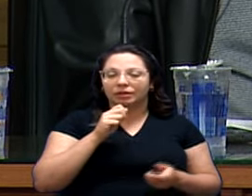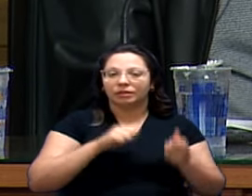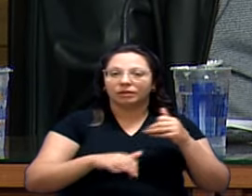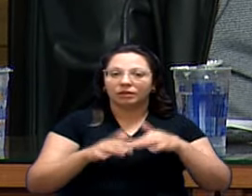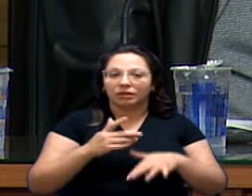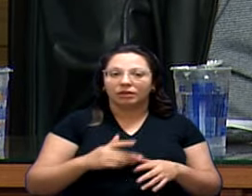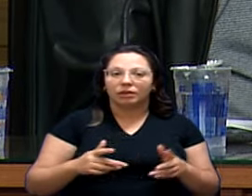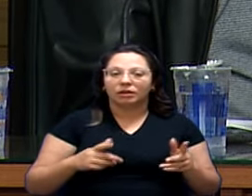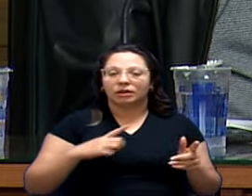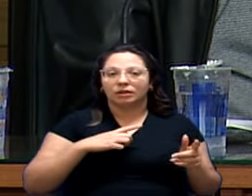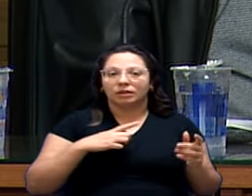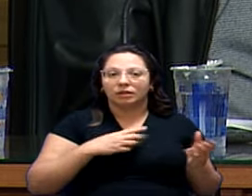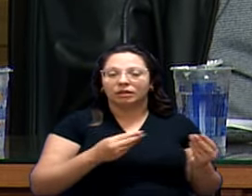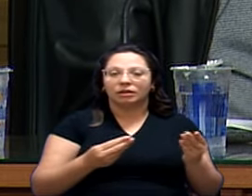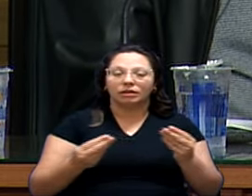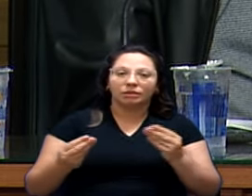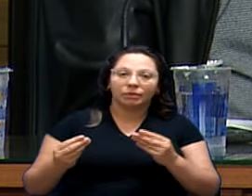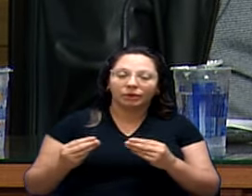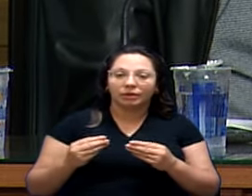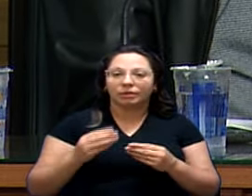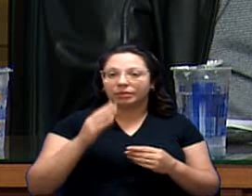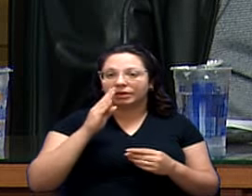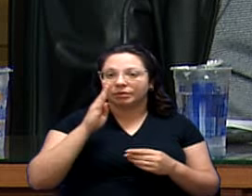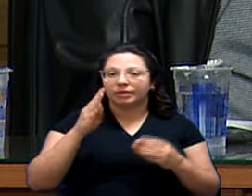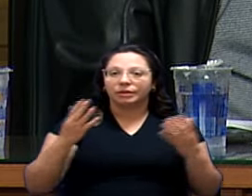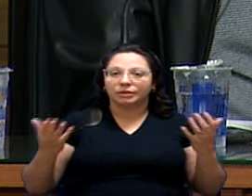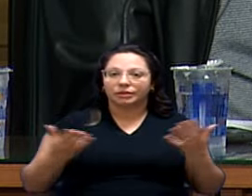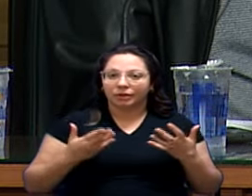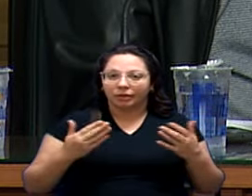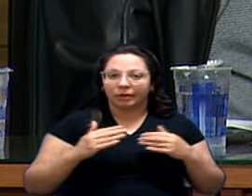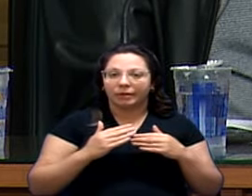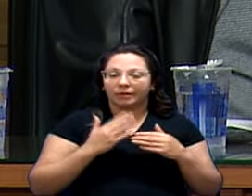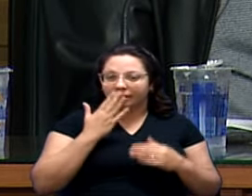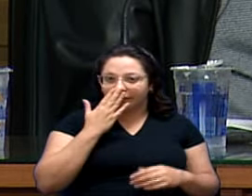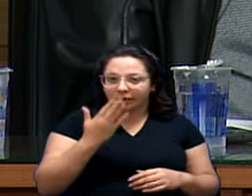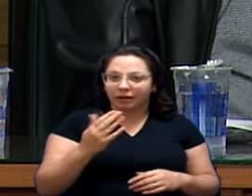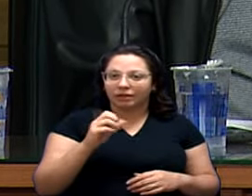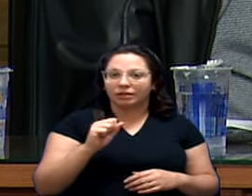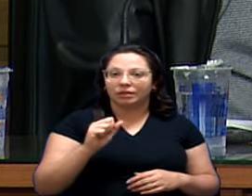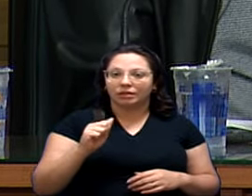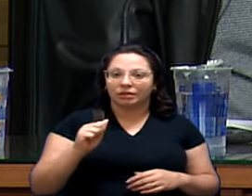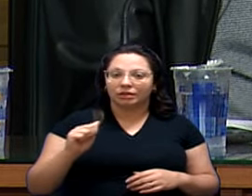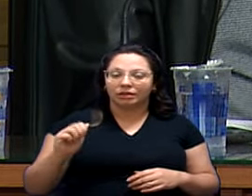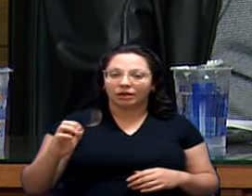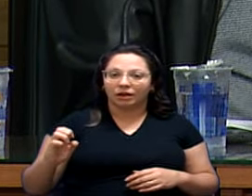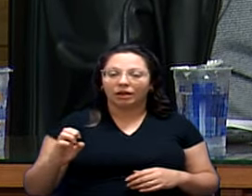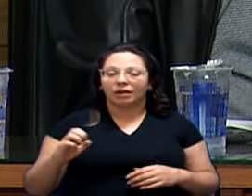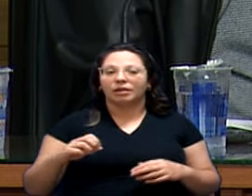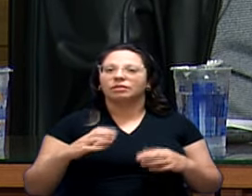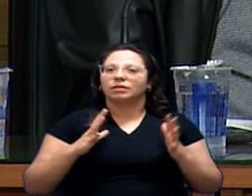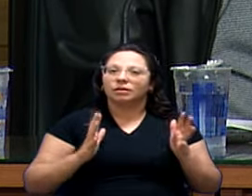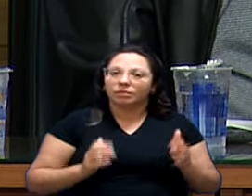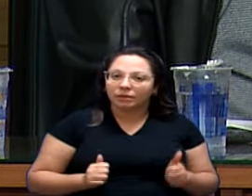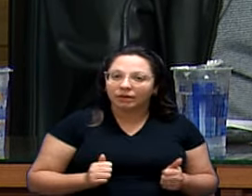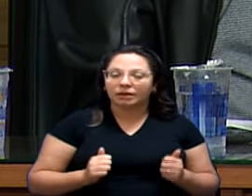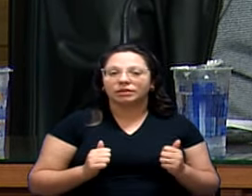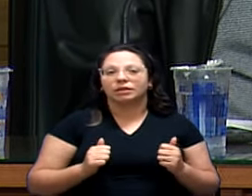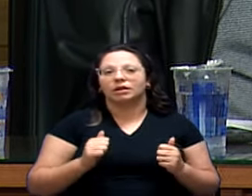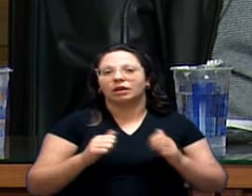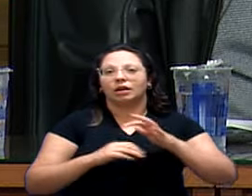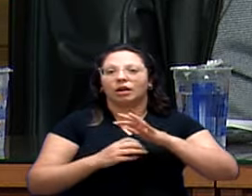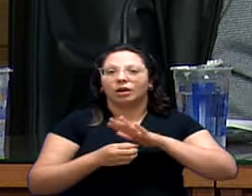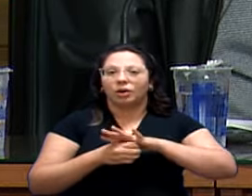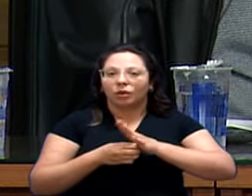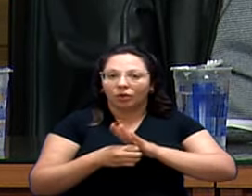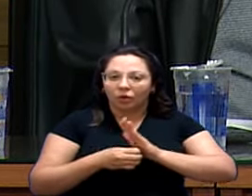preocupação Principalmente agora estando a frente do sai a limpeza a roçagem dos Córregos para que não venha ter essa essa